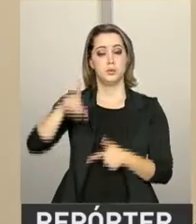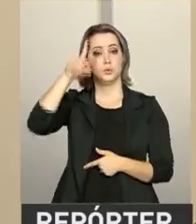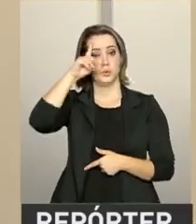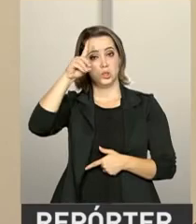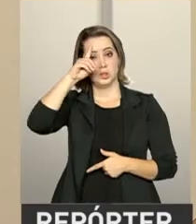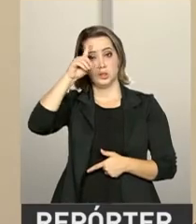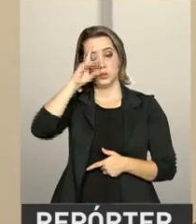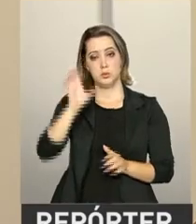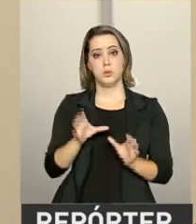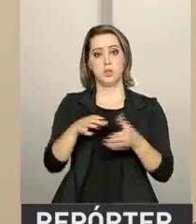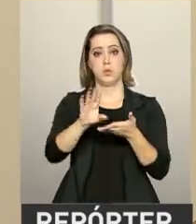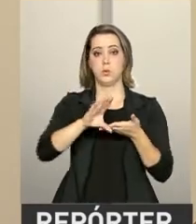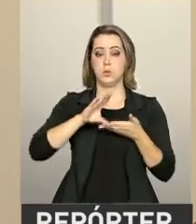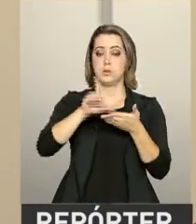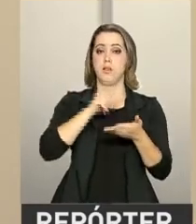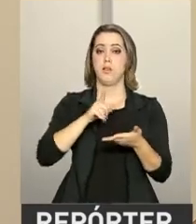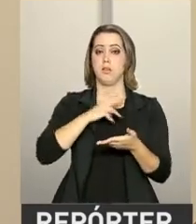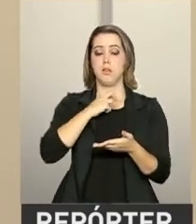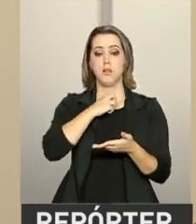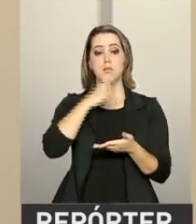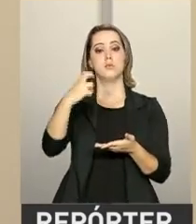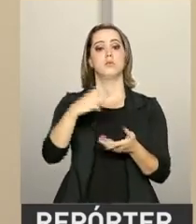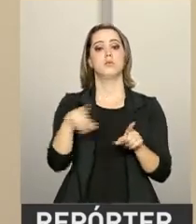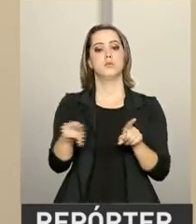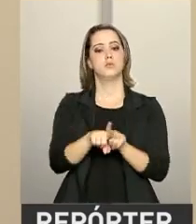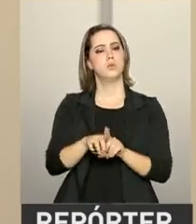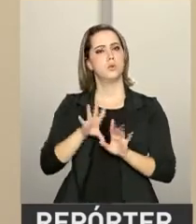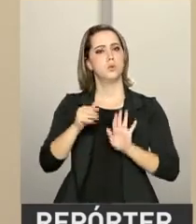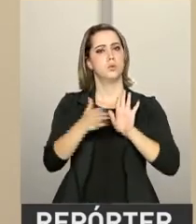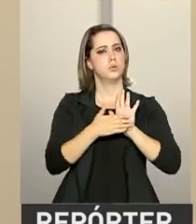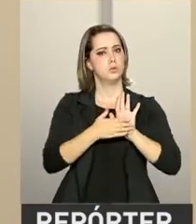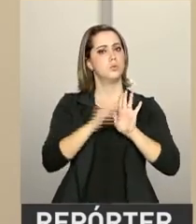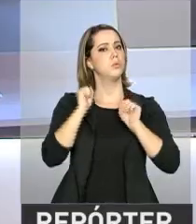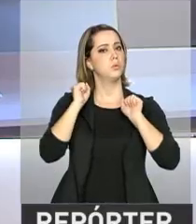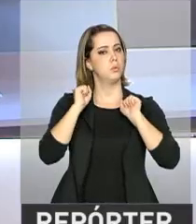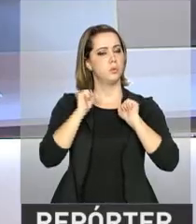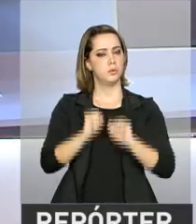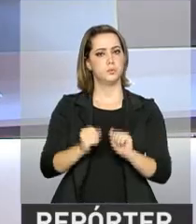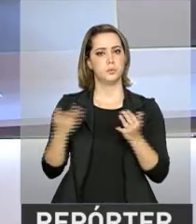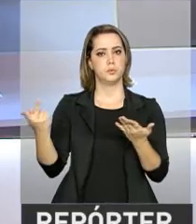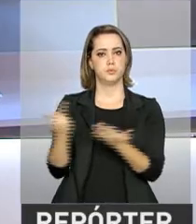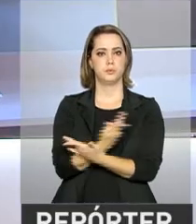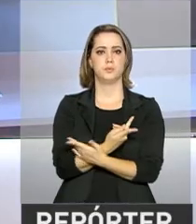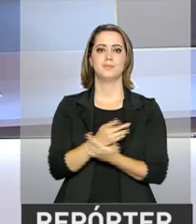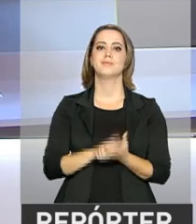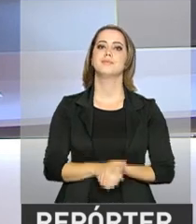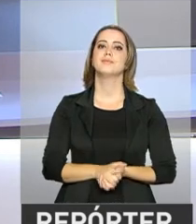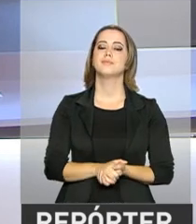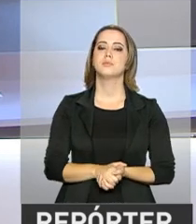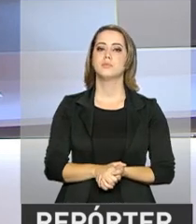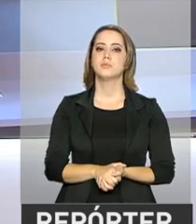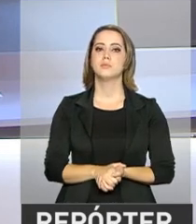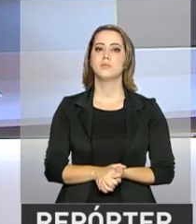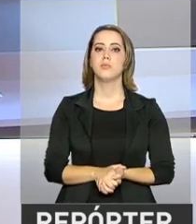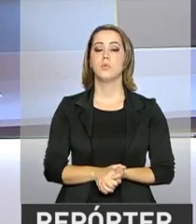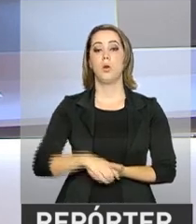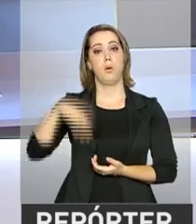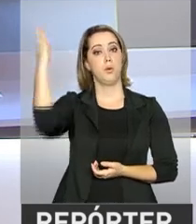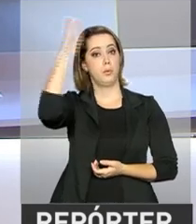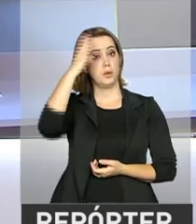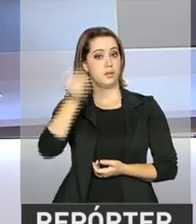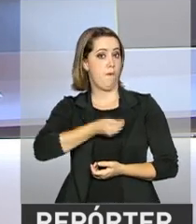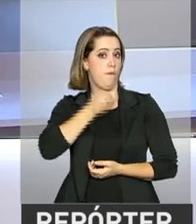que o Conselho tenha voz e que para que essas recomendações sejam efetivas. Os brasileiros estão vivendo cada